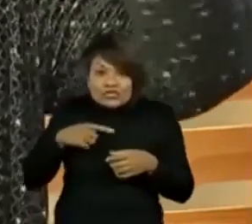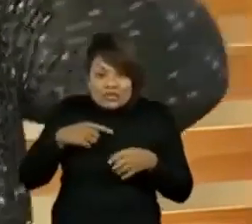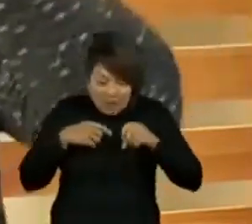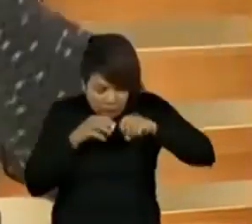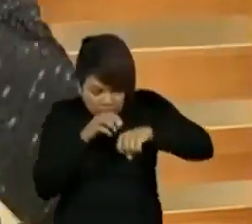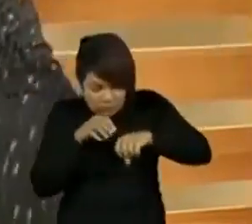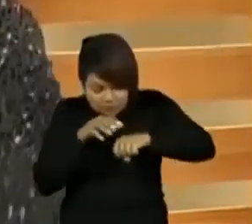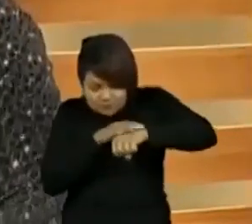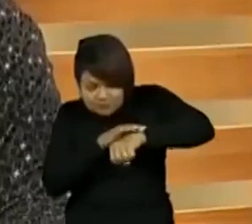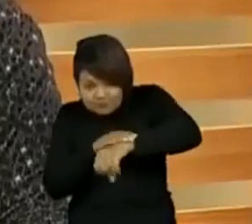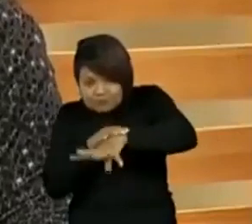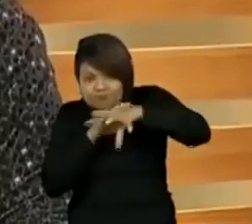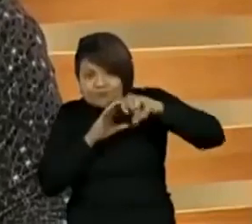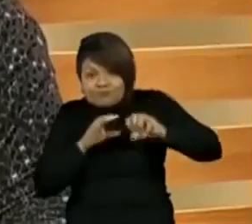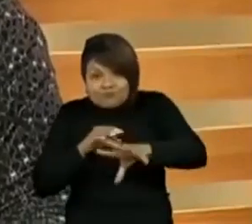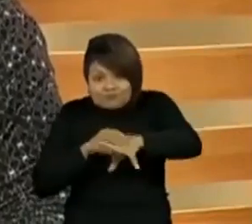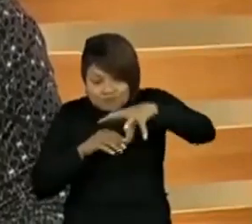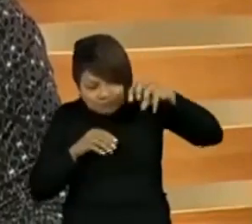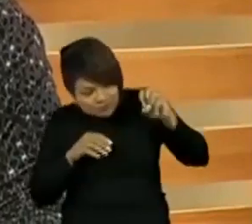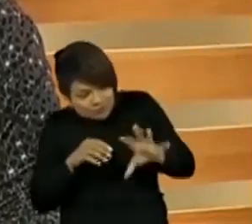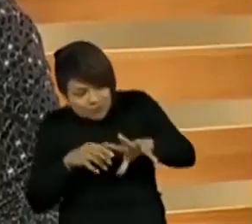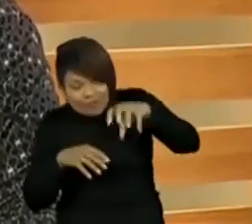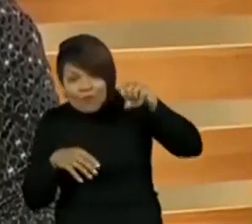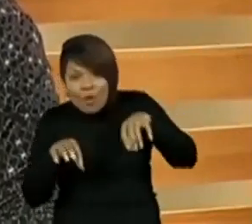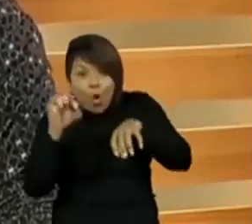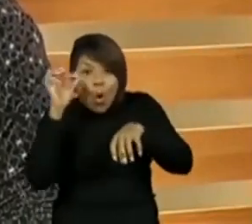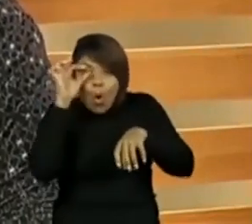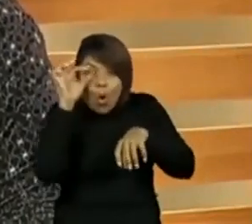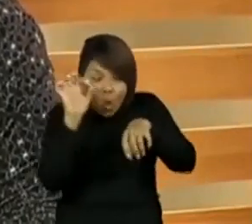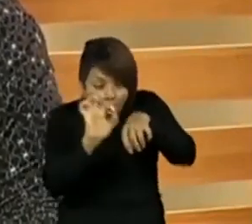brilhantes, brilhantes como estrelas.